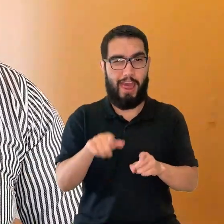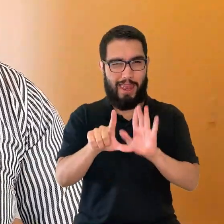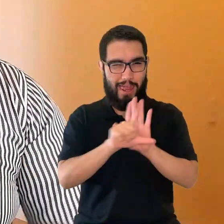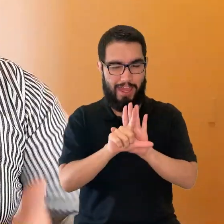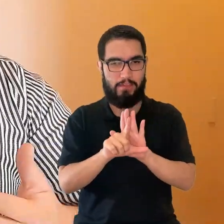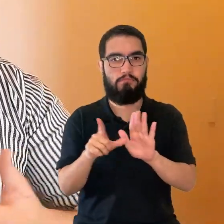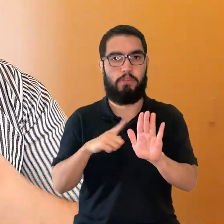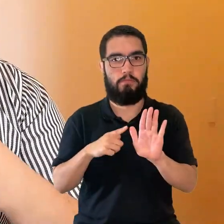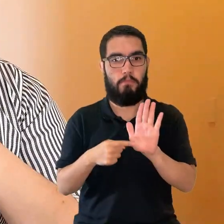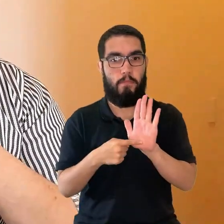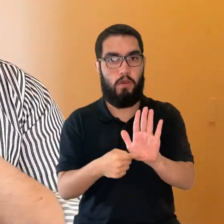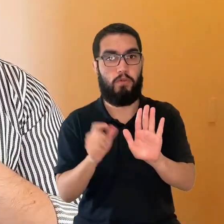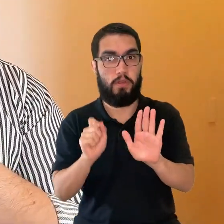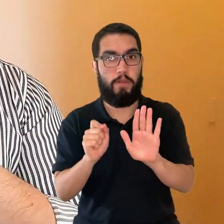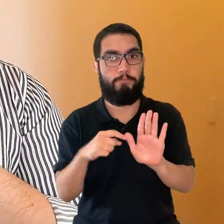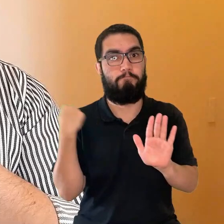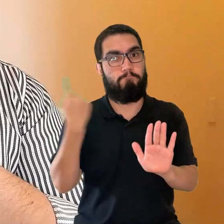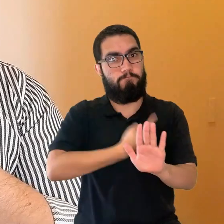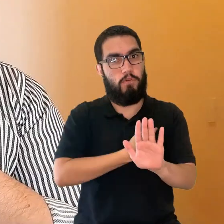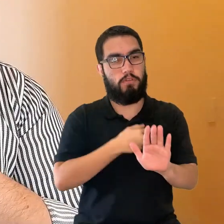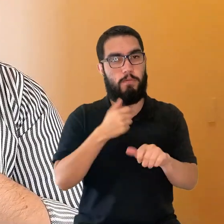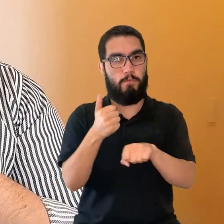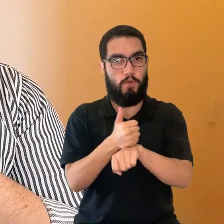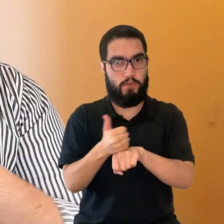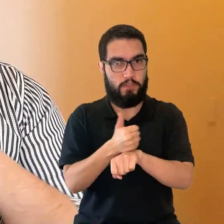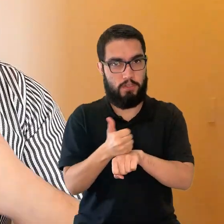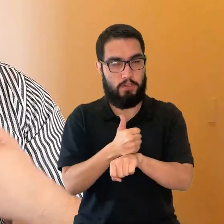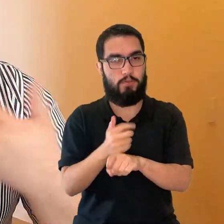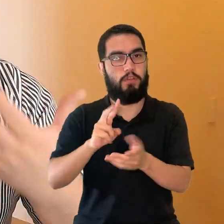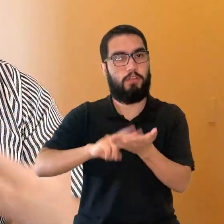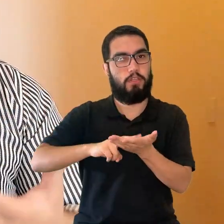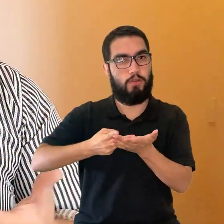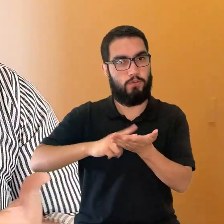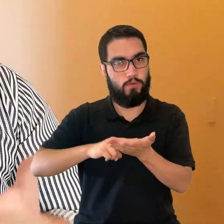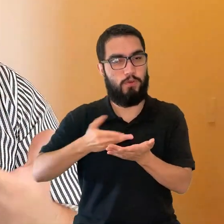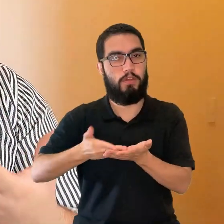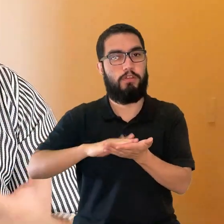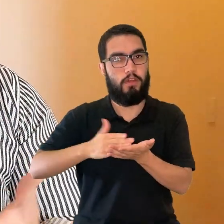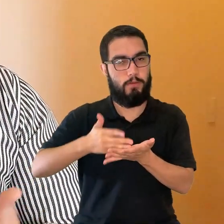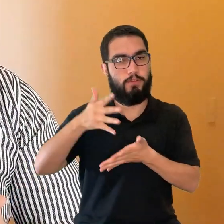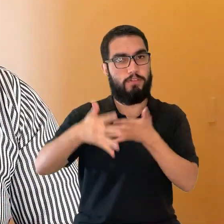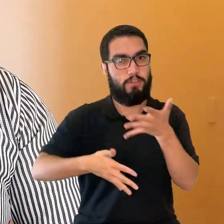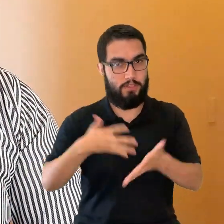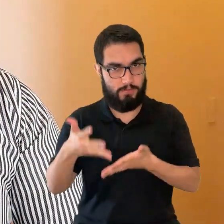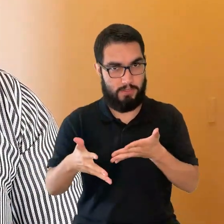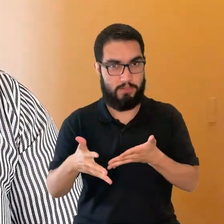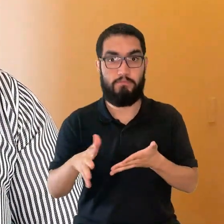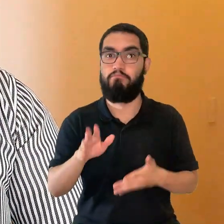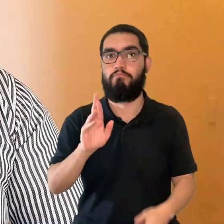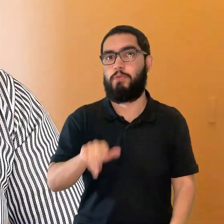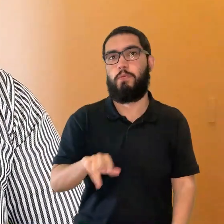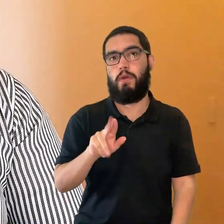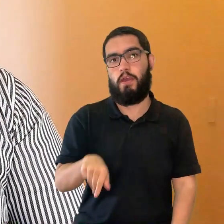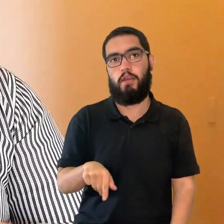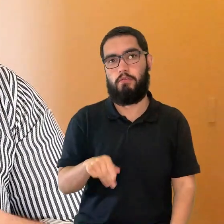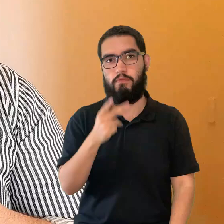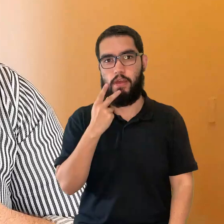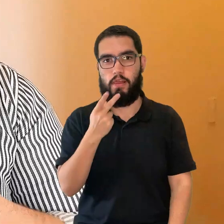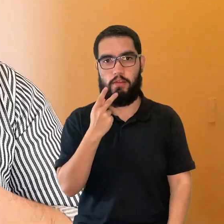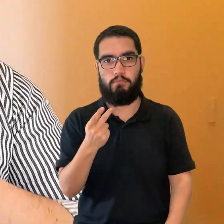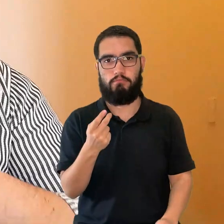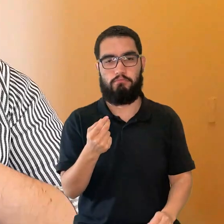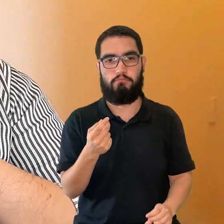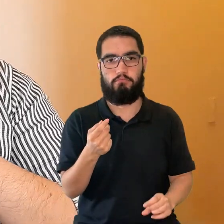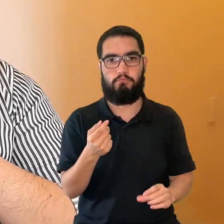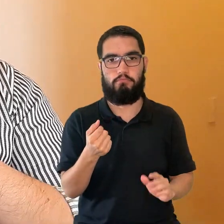de águas. Ela veio para reconhecer a nossa profissão enquanto tradutores e intérpretes de Libras. Não estamos aqui para